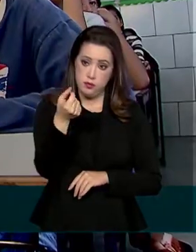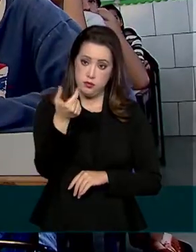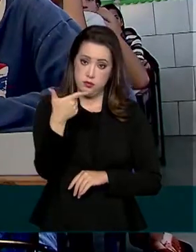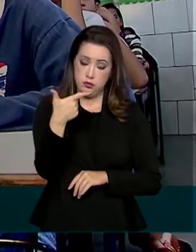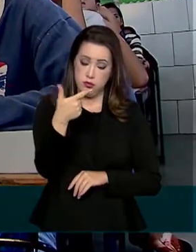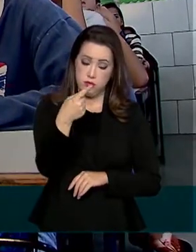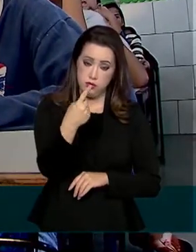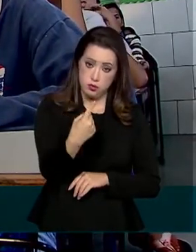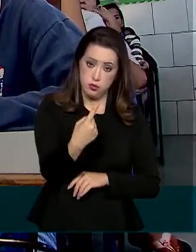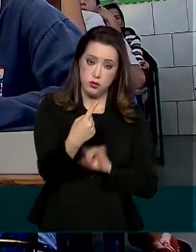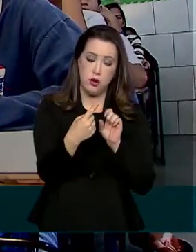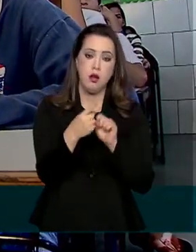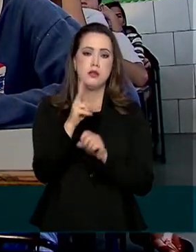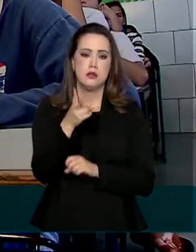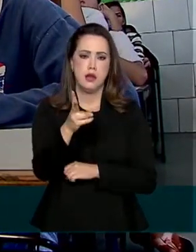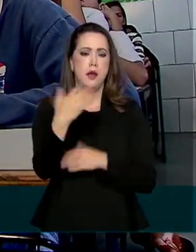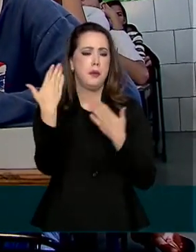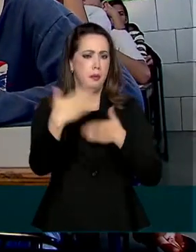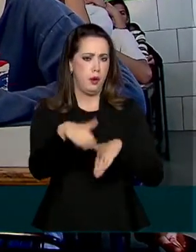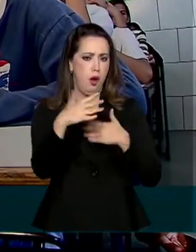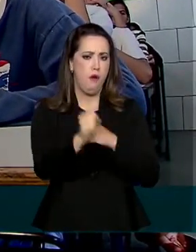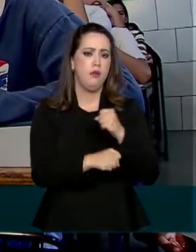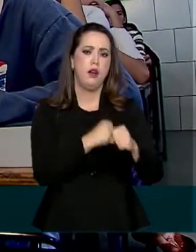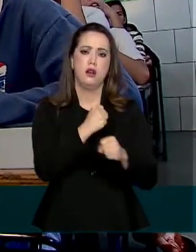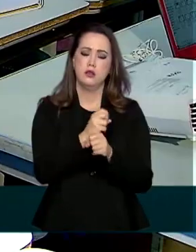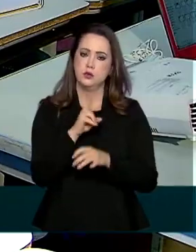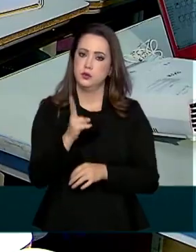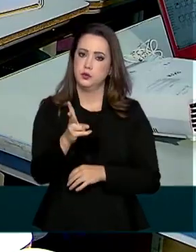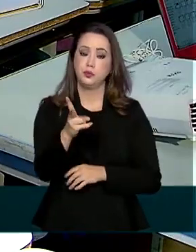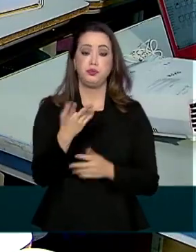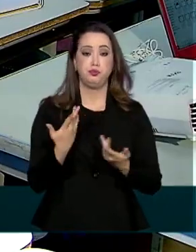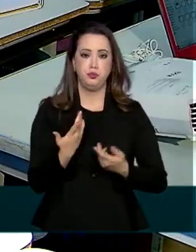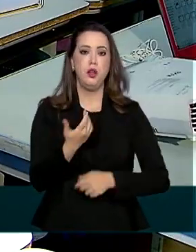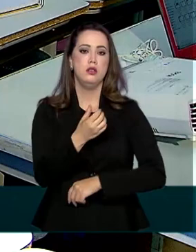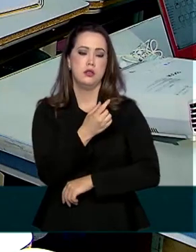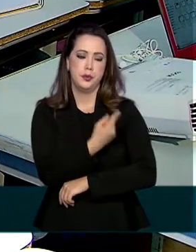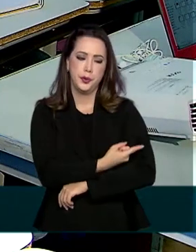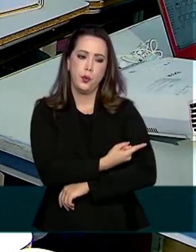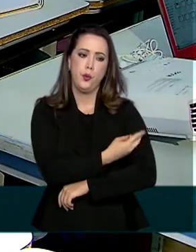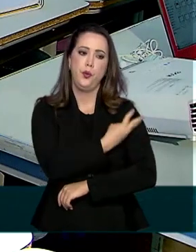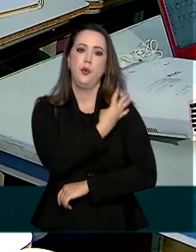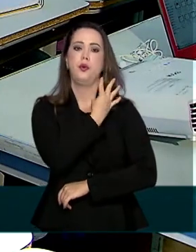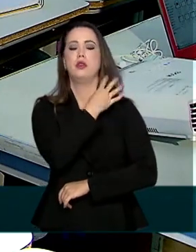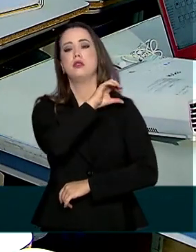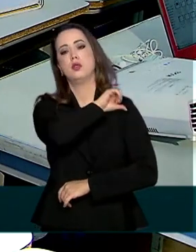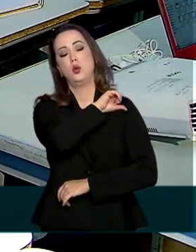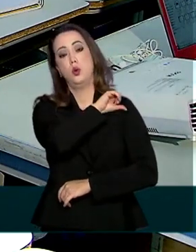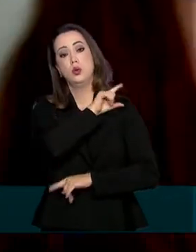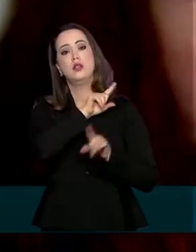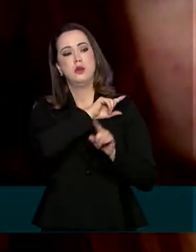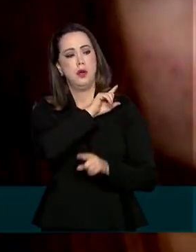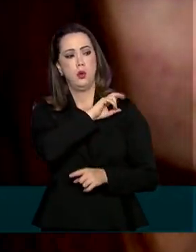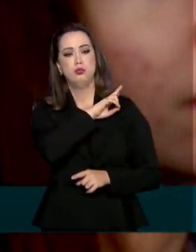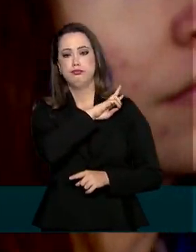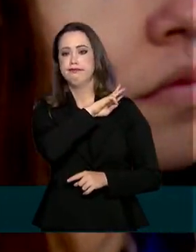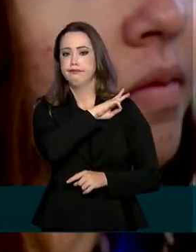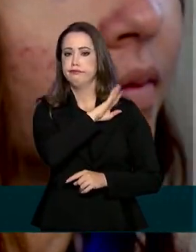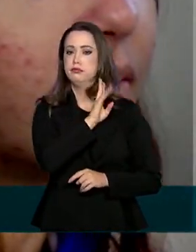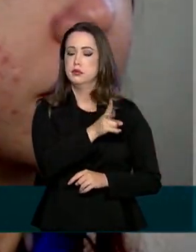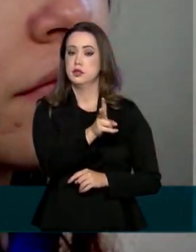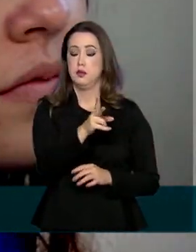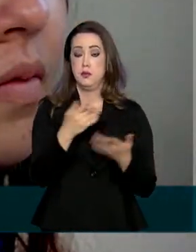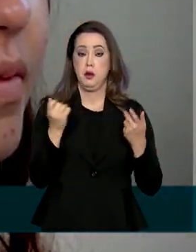avaliação será anual para todas as etapas. E a grande novidade é que os estudantes do ensino médio